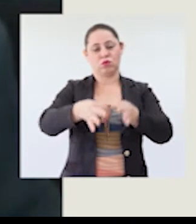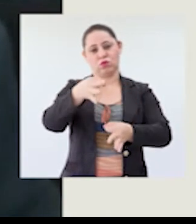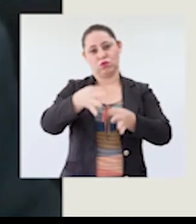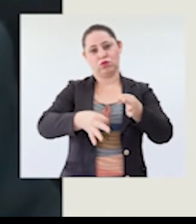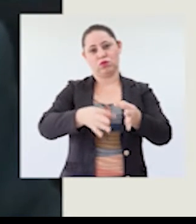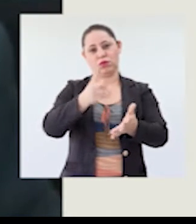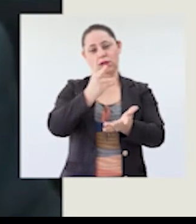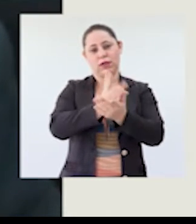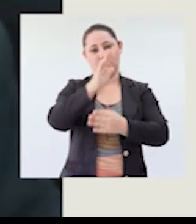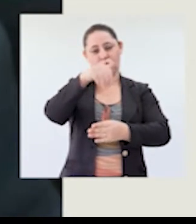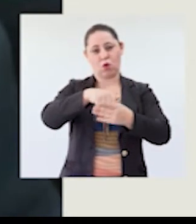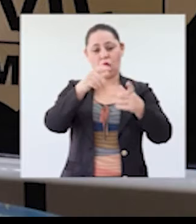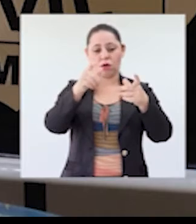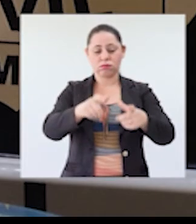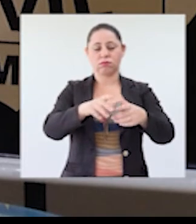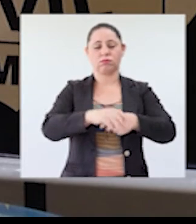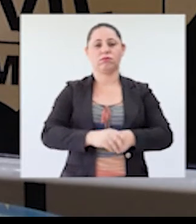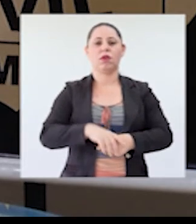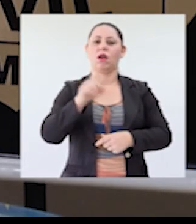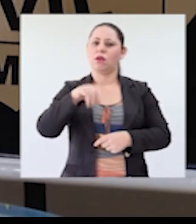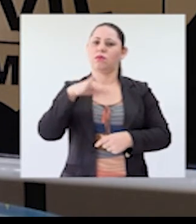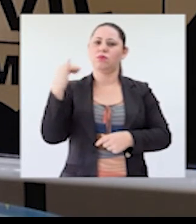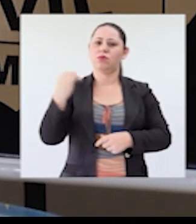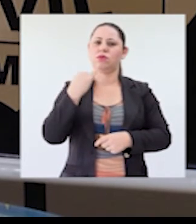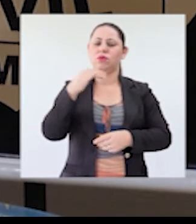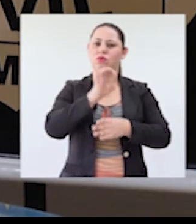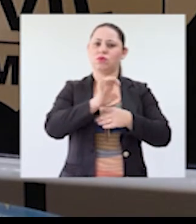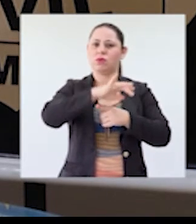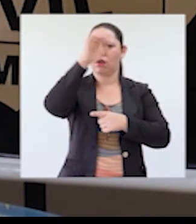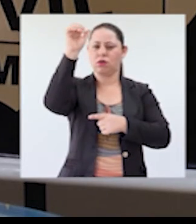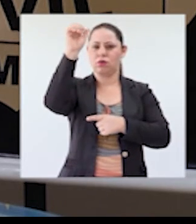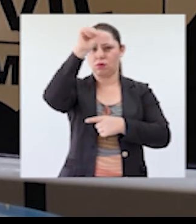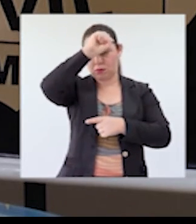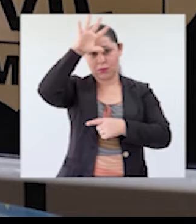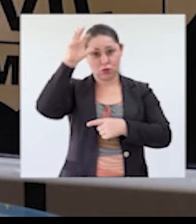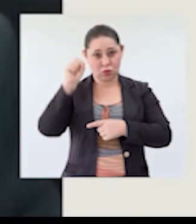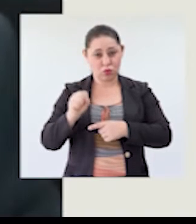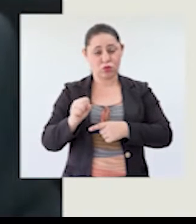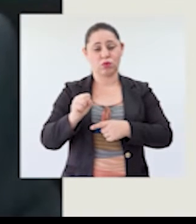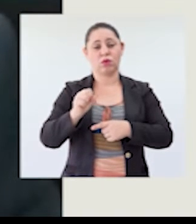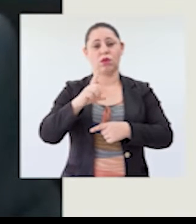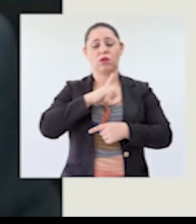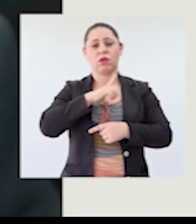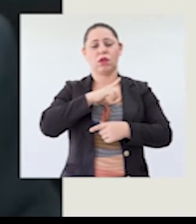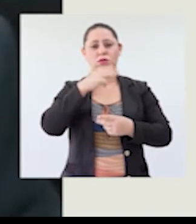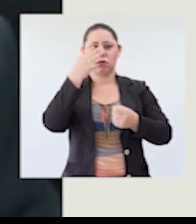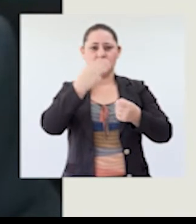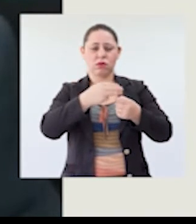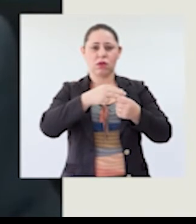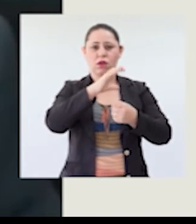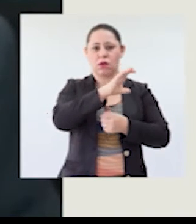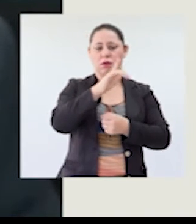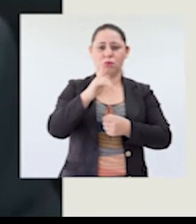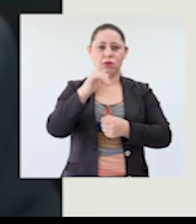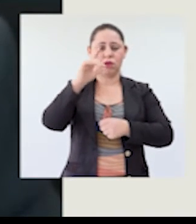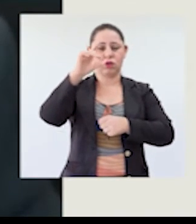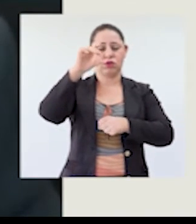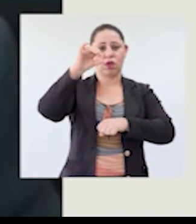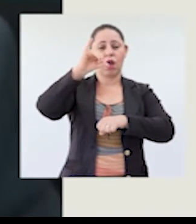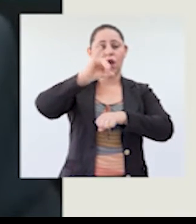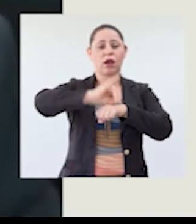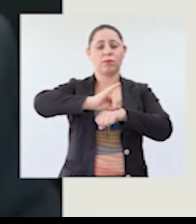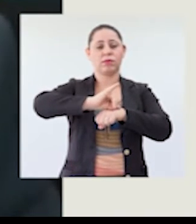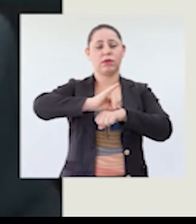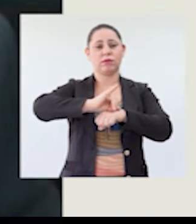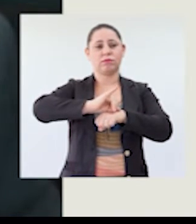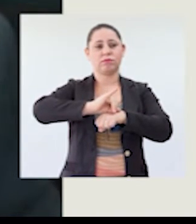juiz eleitoral local. É importante frisar no âmbito do estado de Mato Grosso do Sul que nos municípios de Campo Grande, a capital do